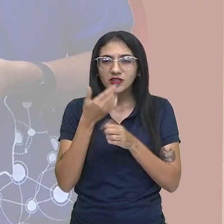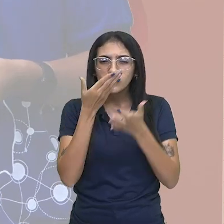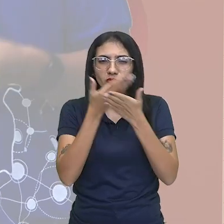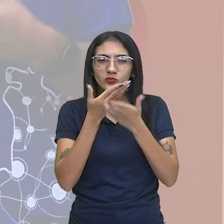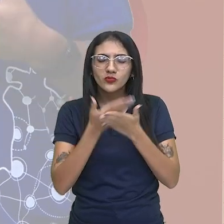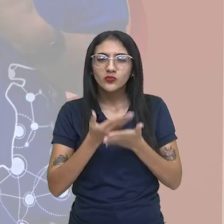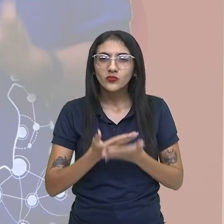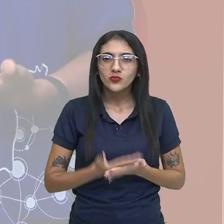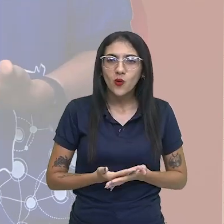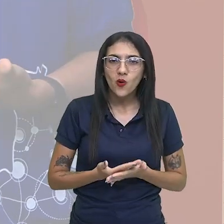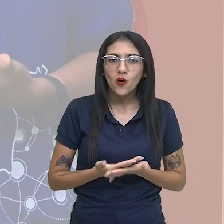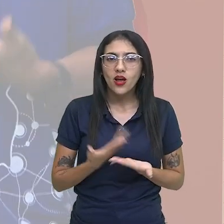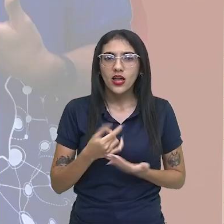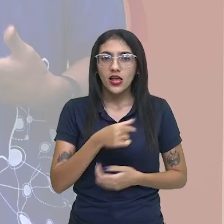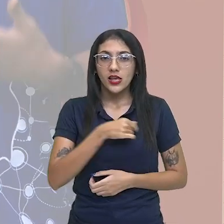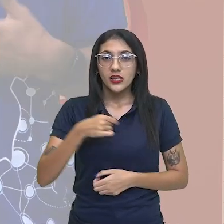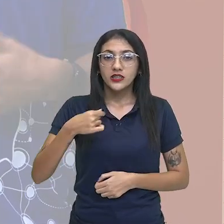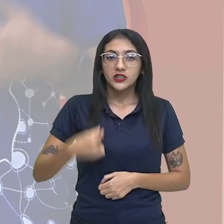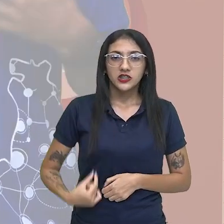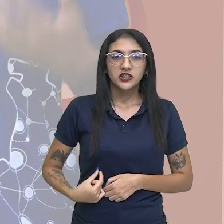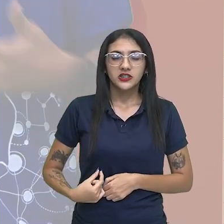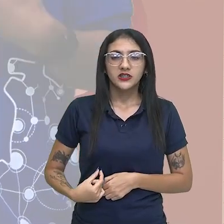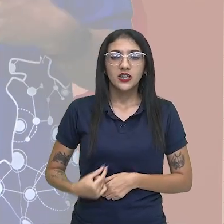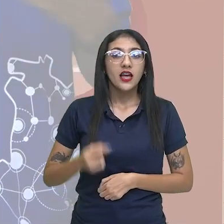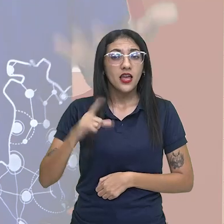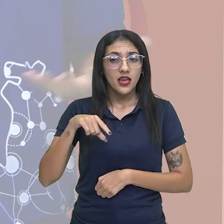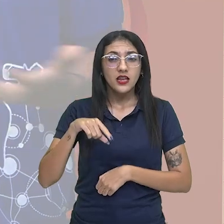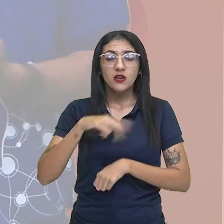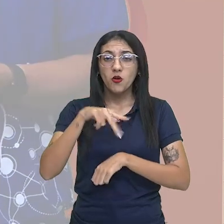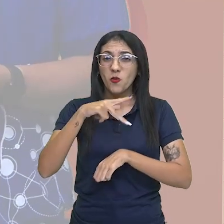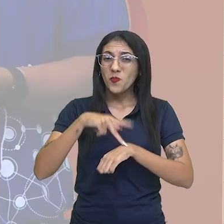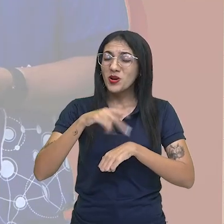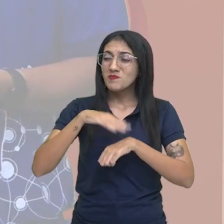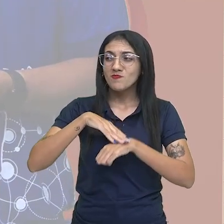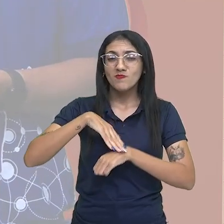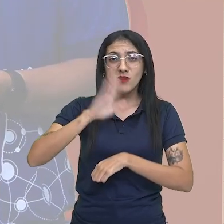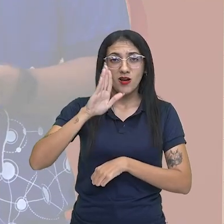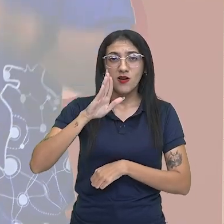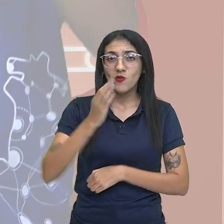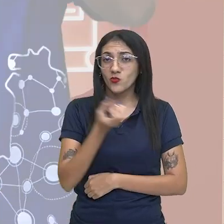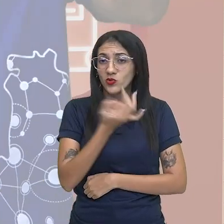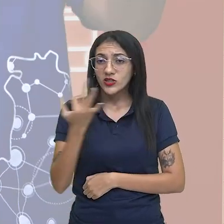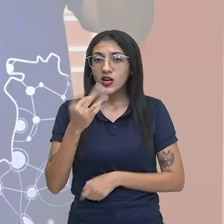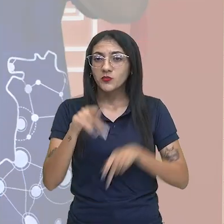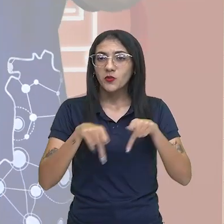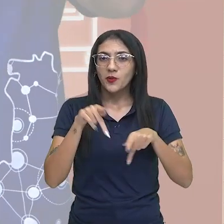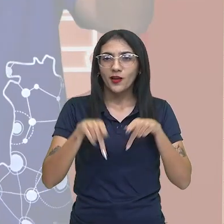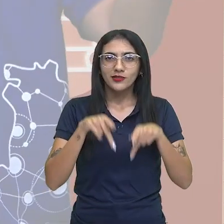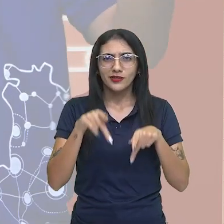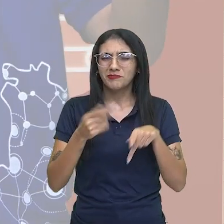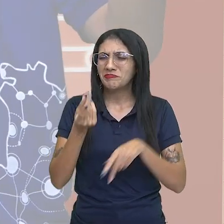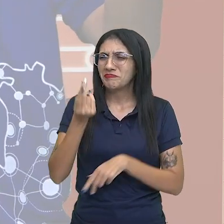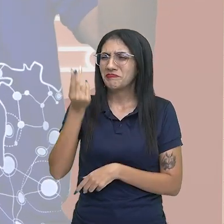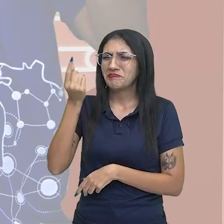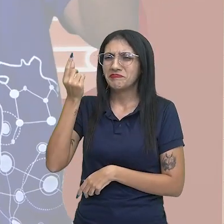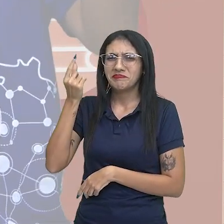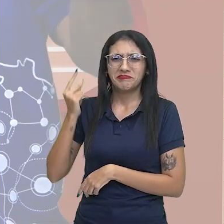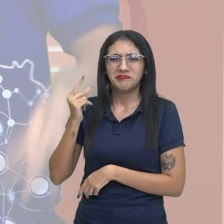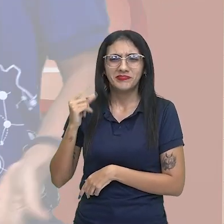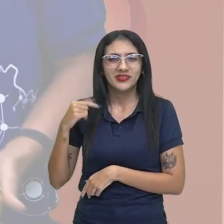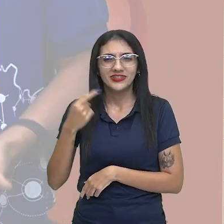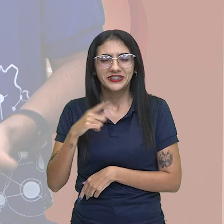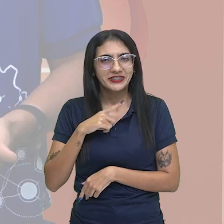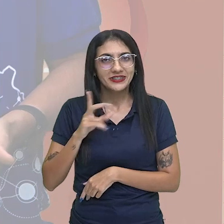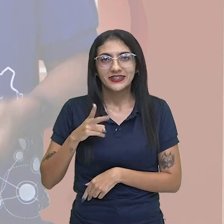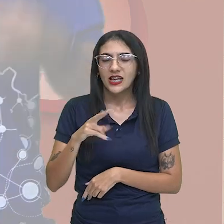de geografia que a China era o país que tinha maior quantidade de população vivendo. Desde há muito tempo, né, a gente